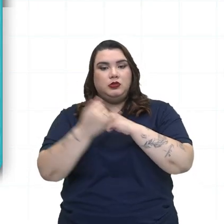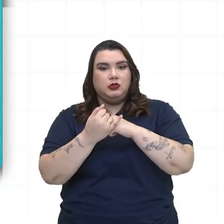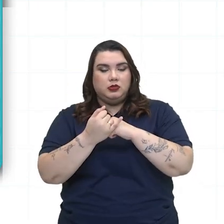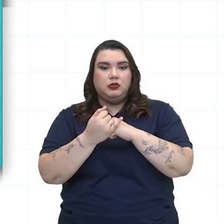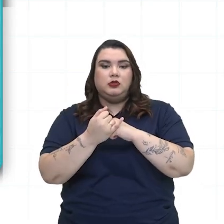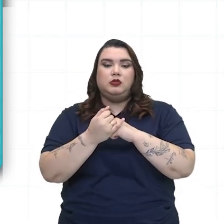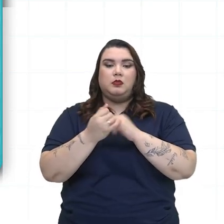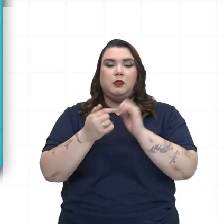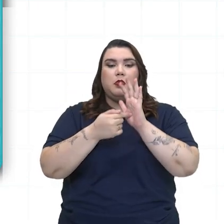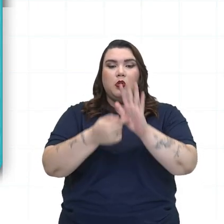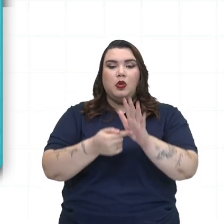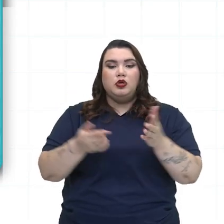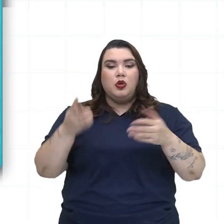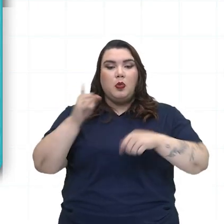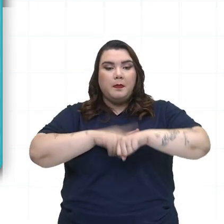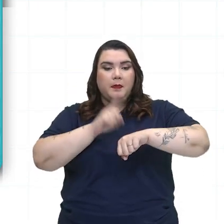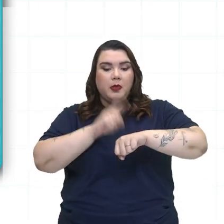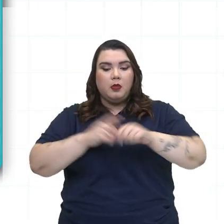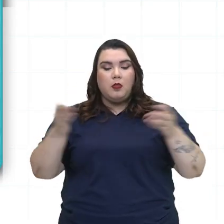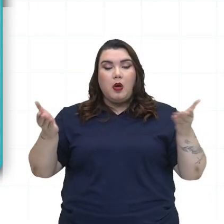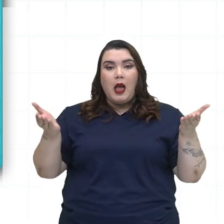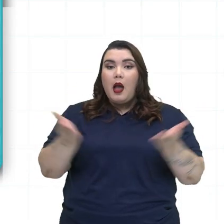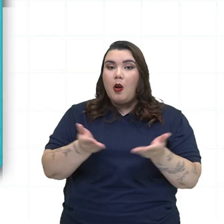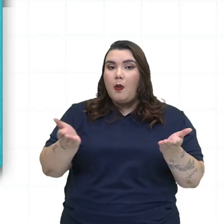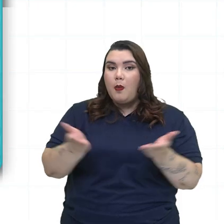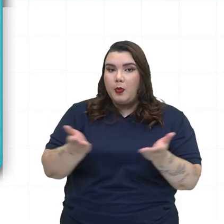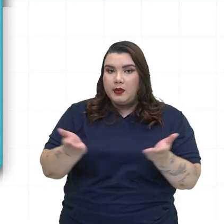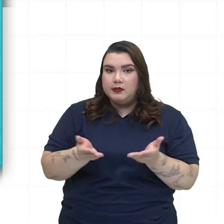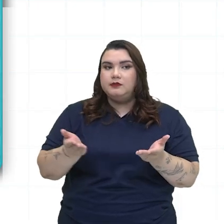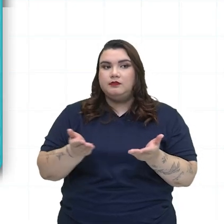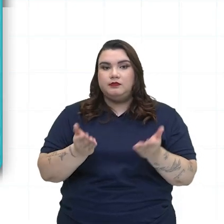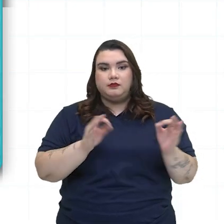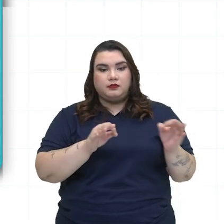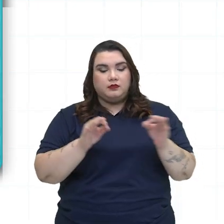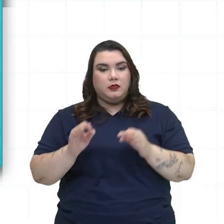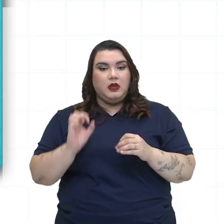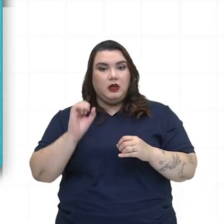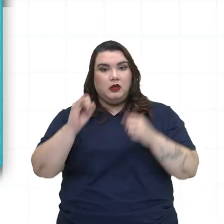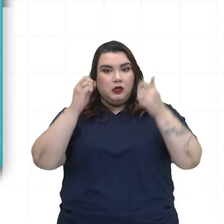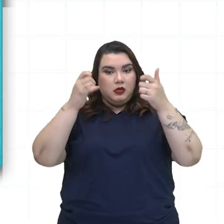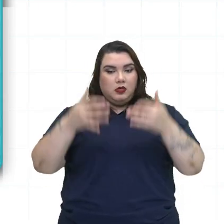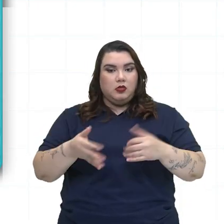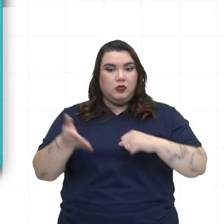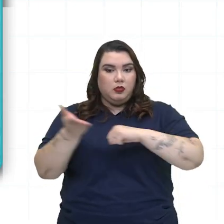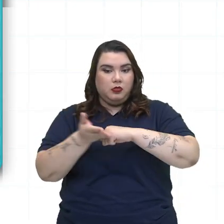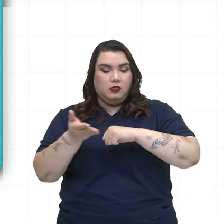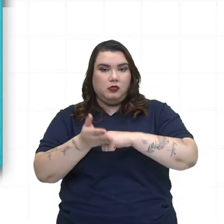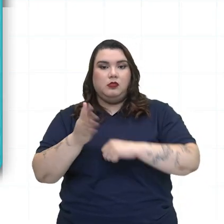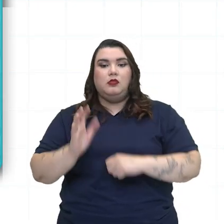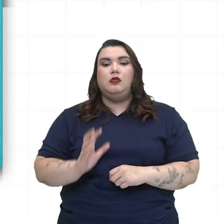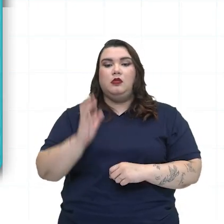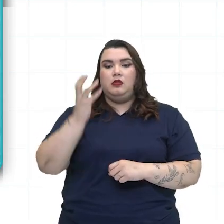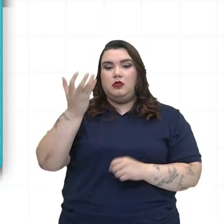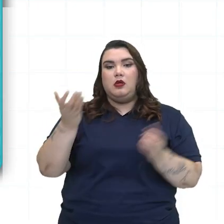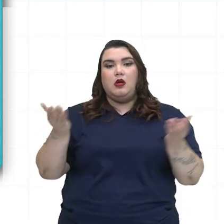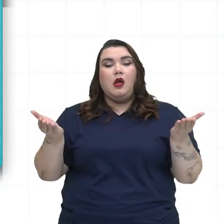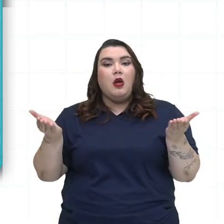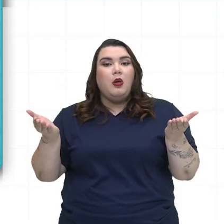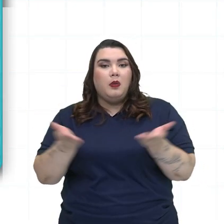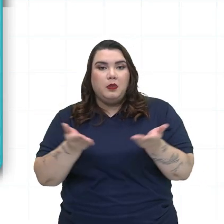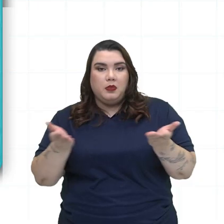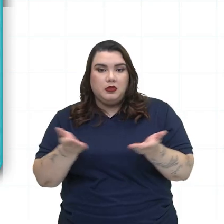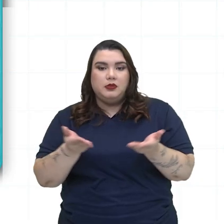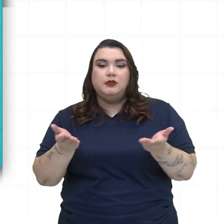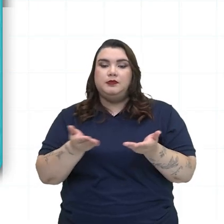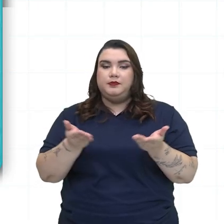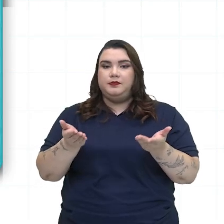tempo presente, atual. Quando eu estou falando do contemporâneo, é aquilo que está acontecendo agora, é